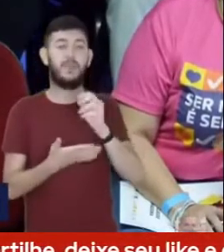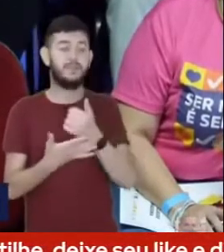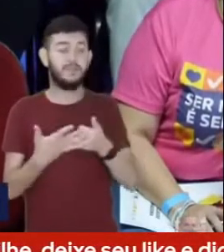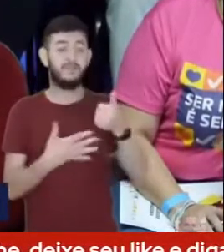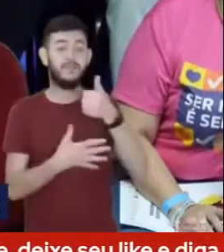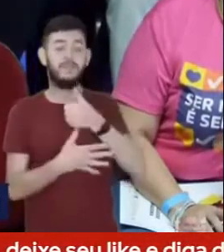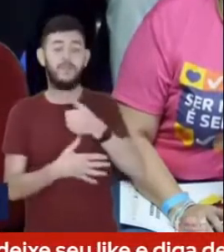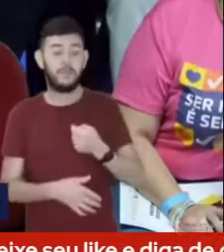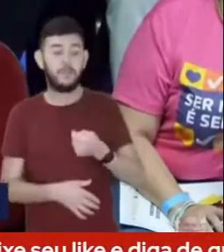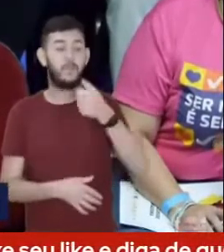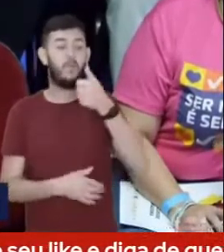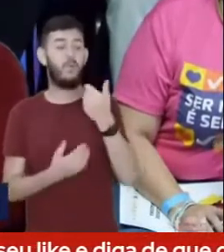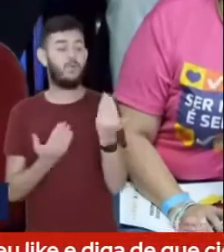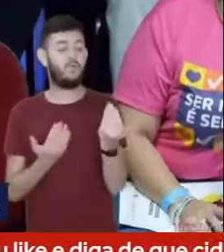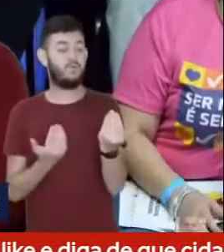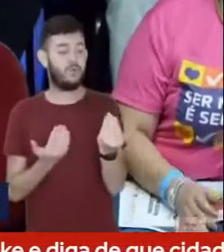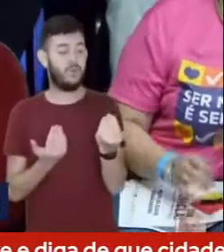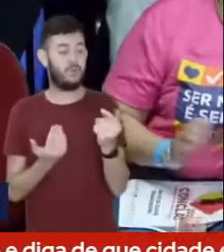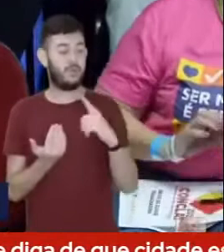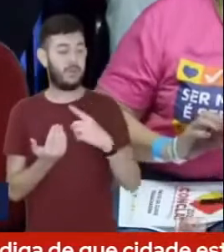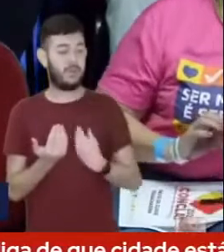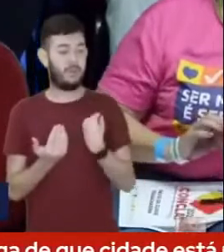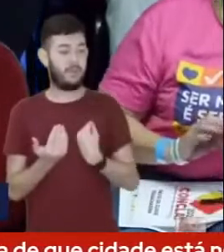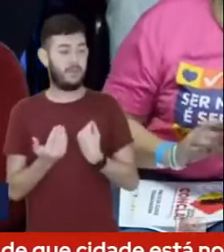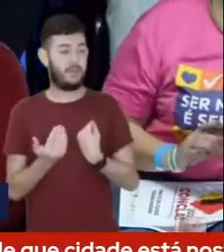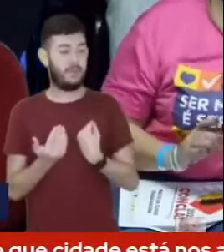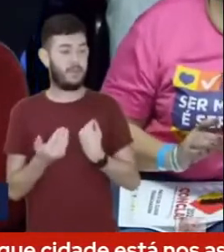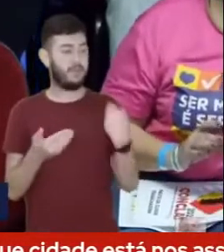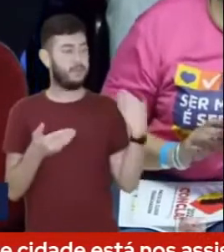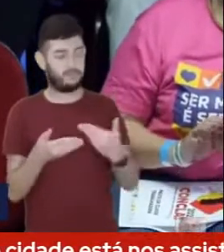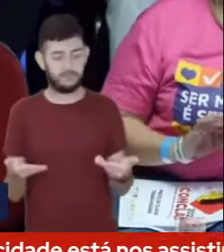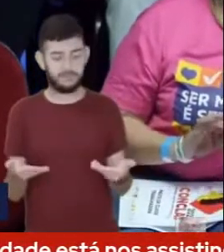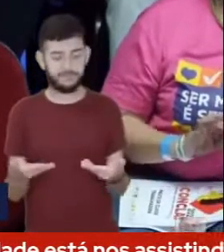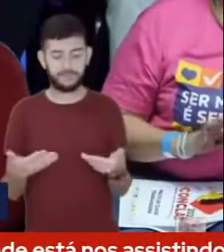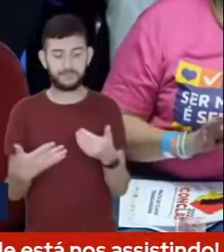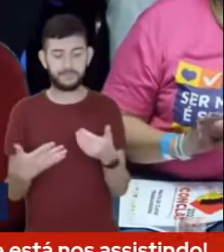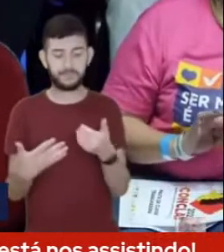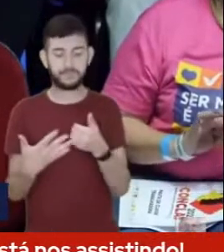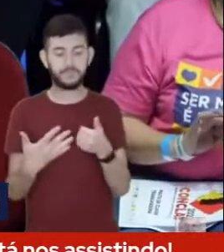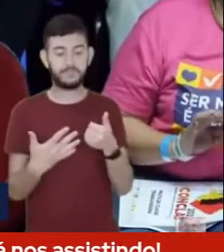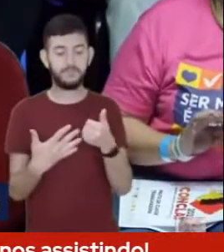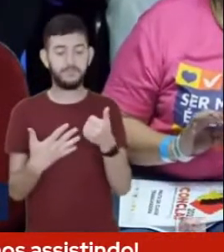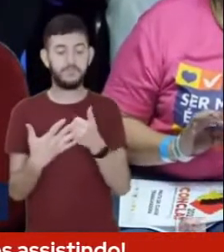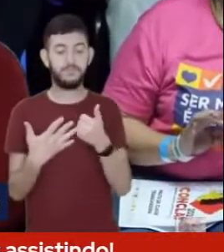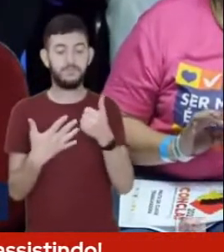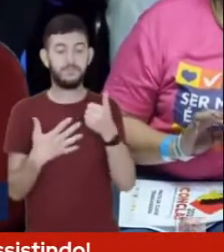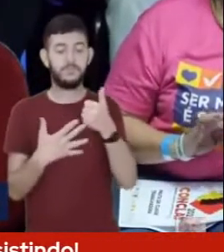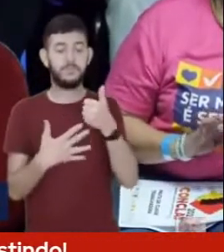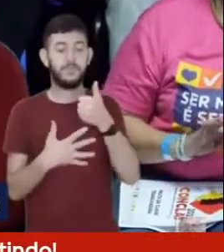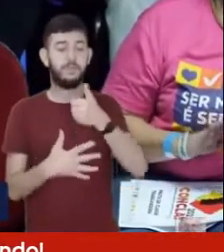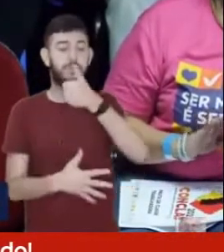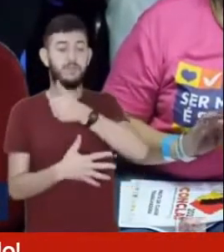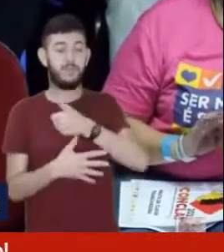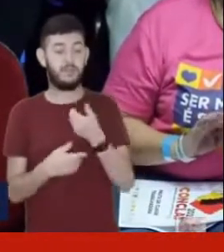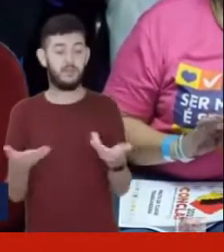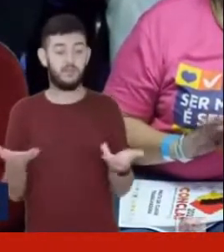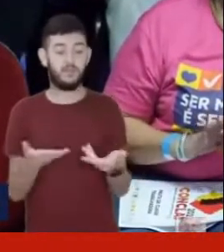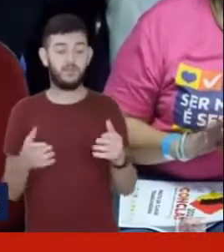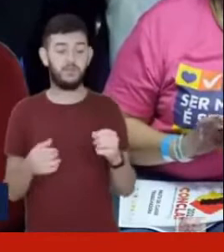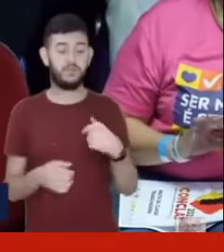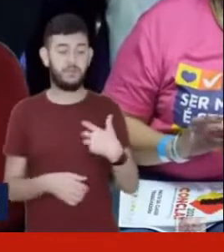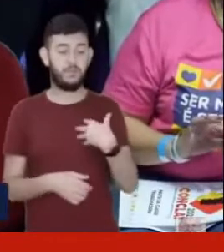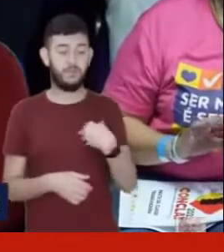nos tempos para cá. Privilégio hoje que os filhos da classe trabalhadora que estão nas fábricas não têm